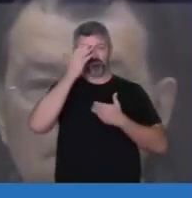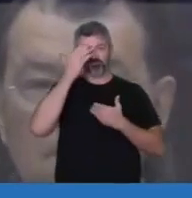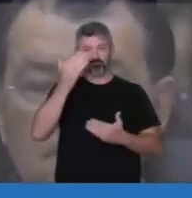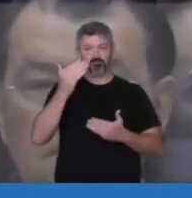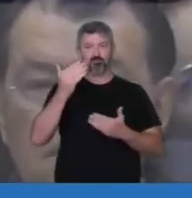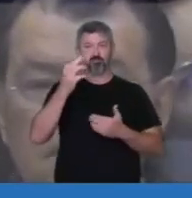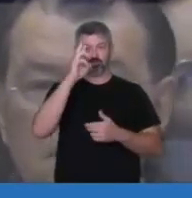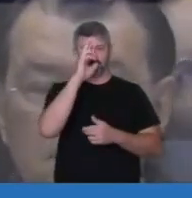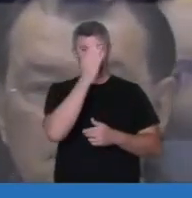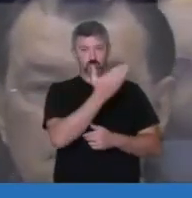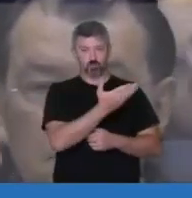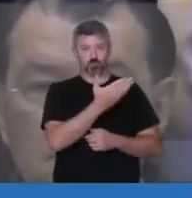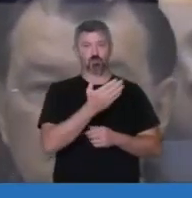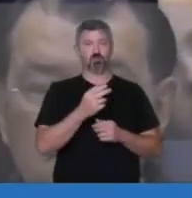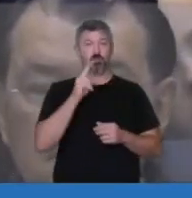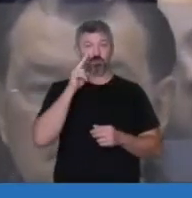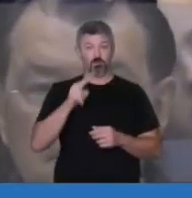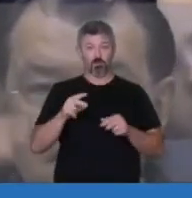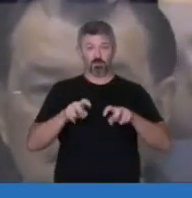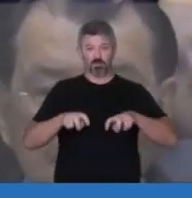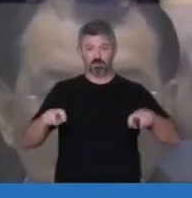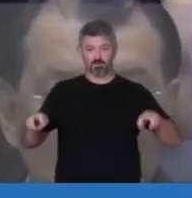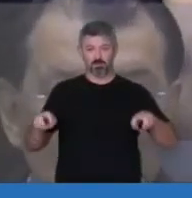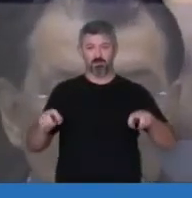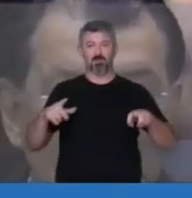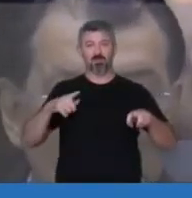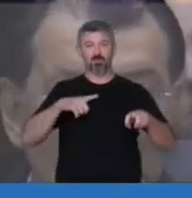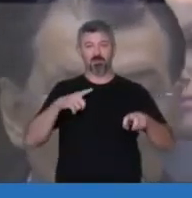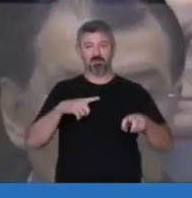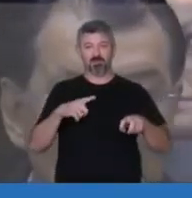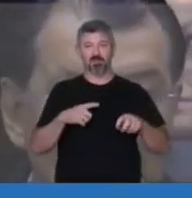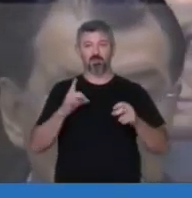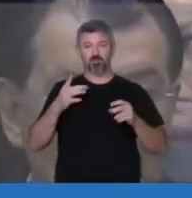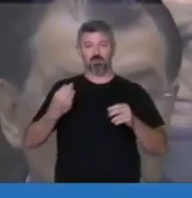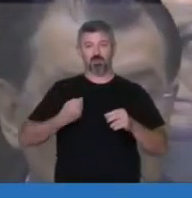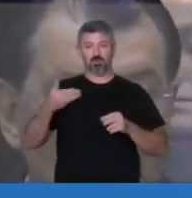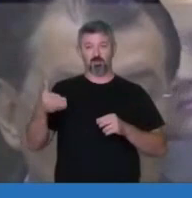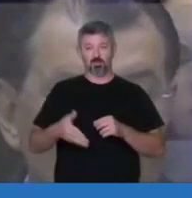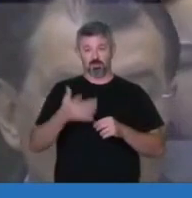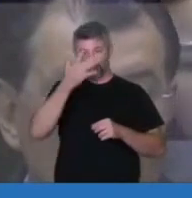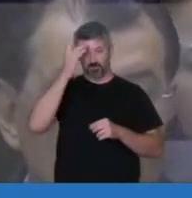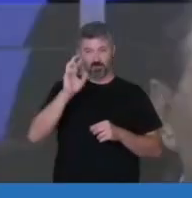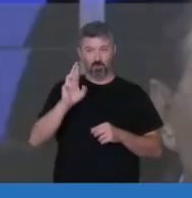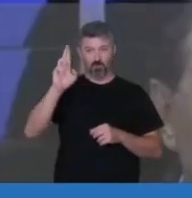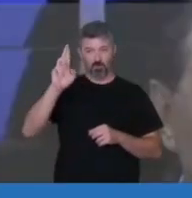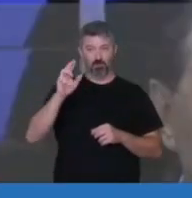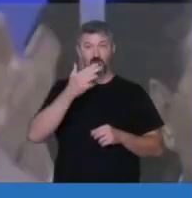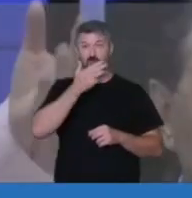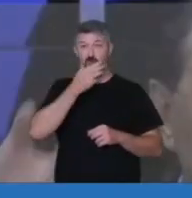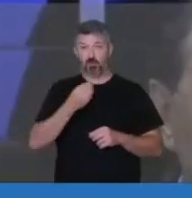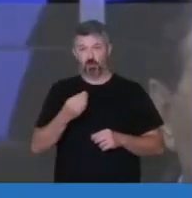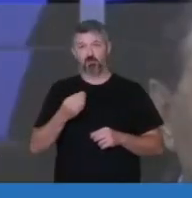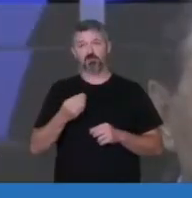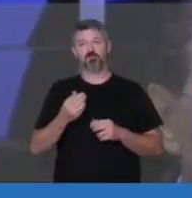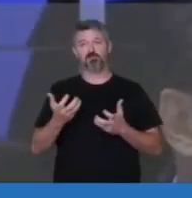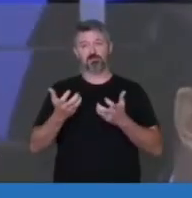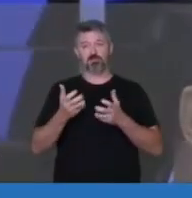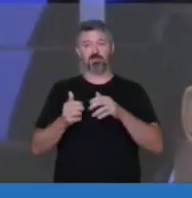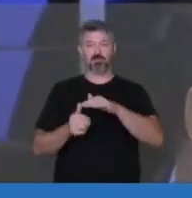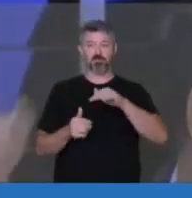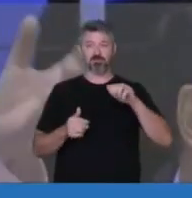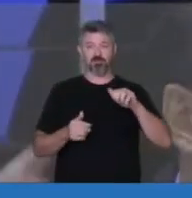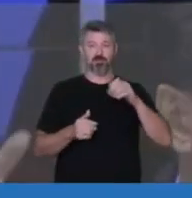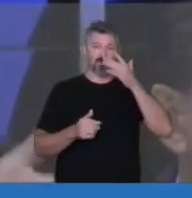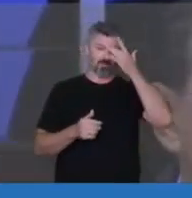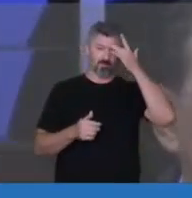vão regular muitas dessas cobranças e claro a gente vai trazendo as informações para vocês aqui no riic noti